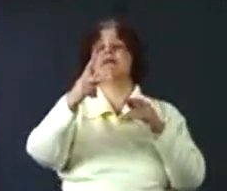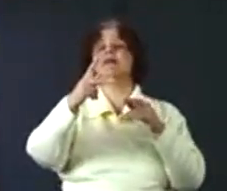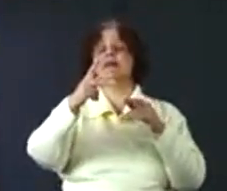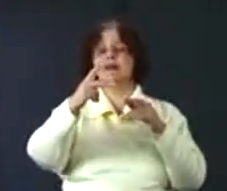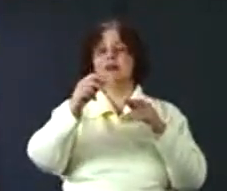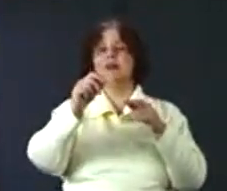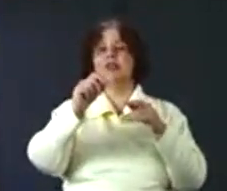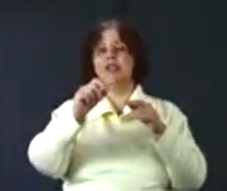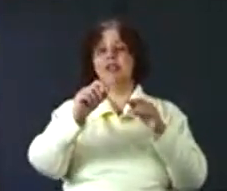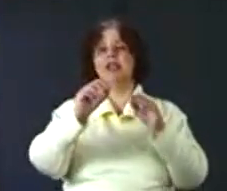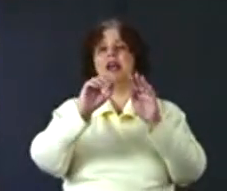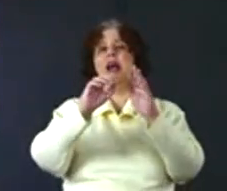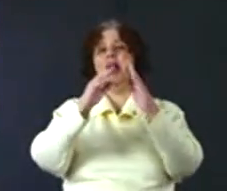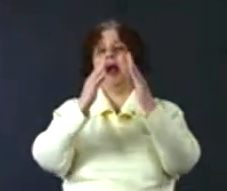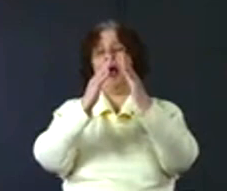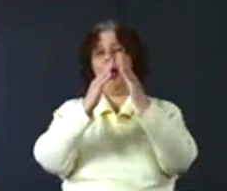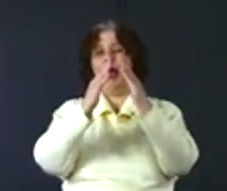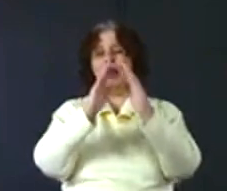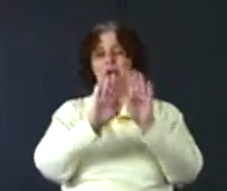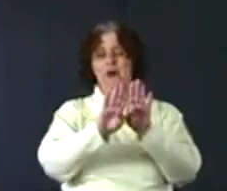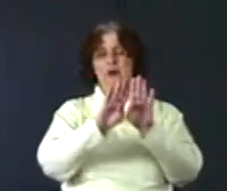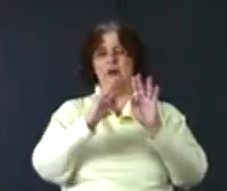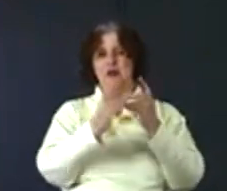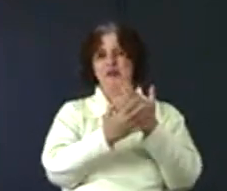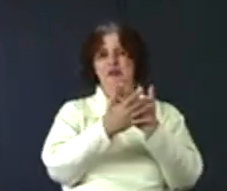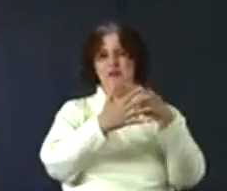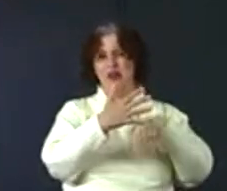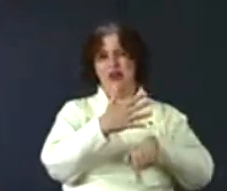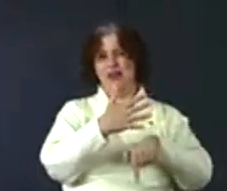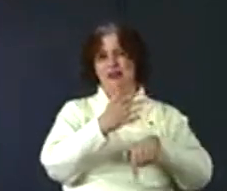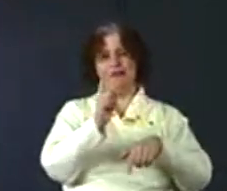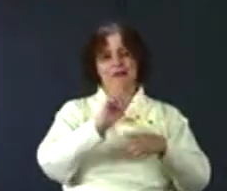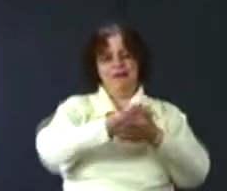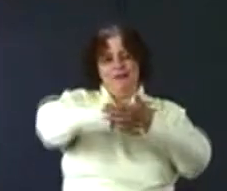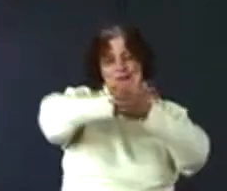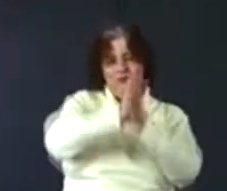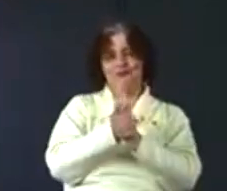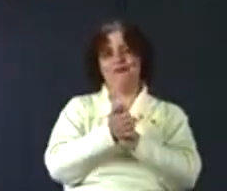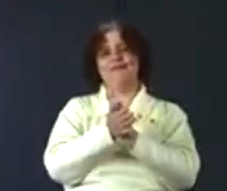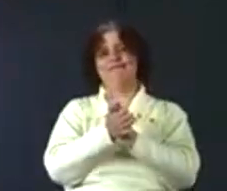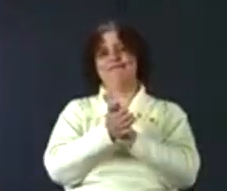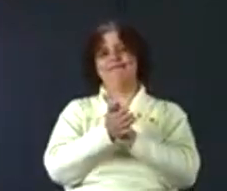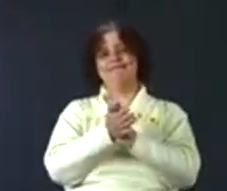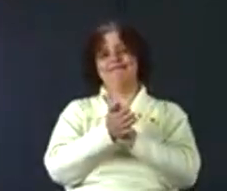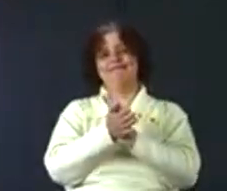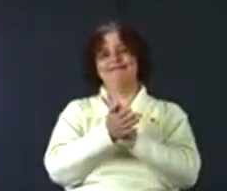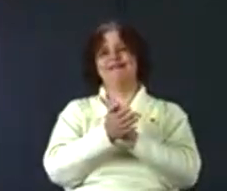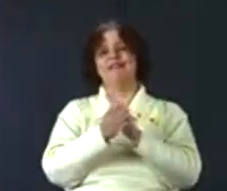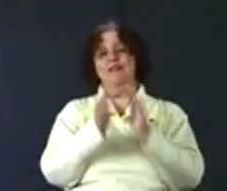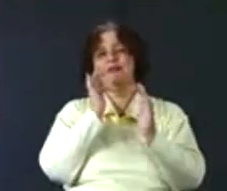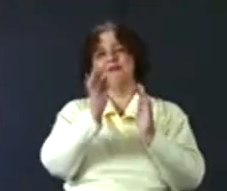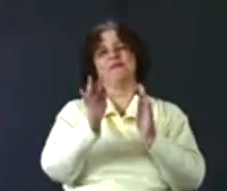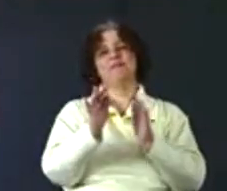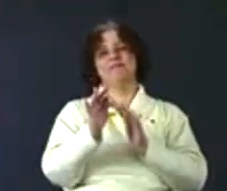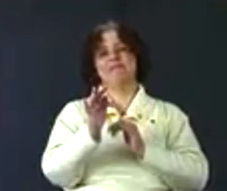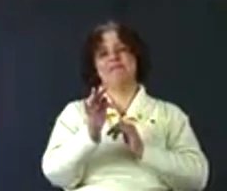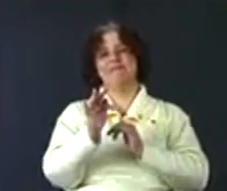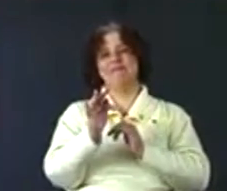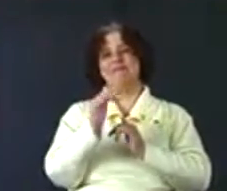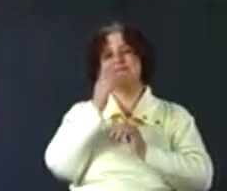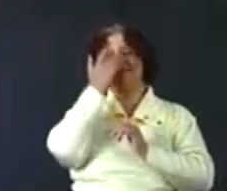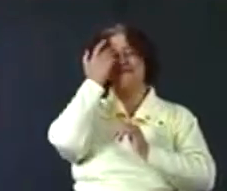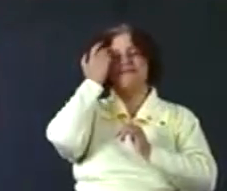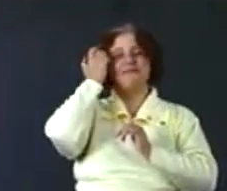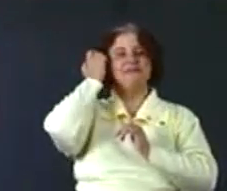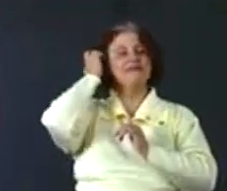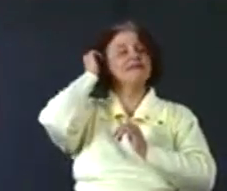afirmando: eu conheço a tua tribulação. Como eu ressaltei há pouco, nas demais cartas,